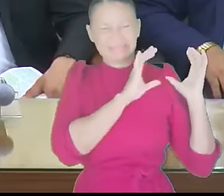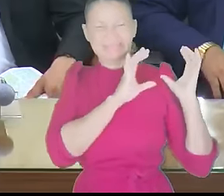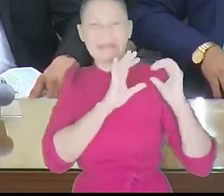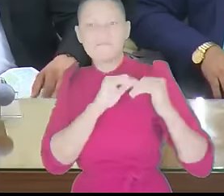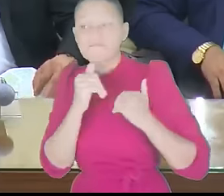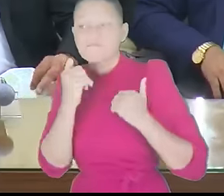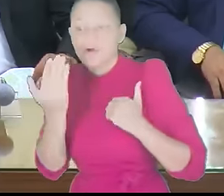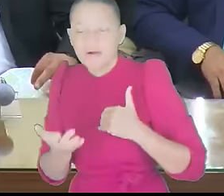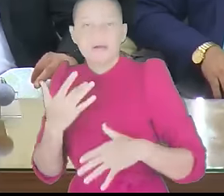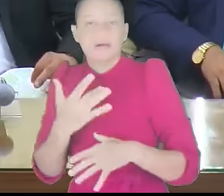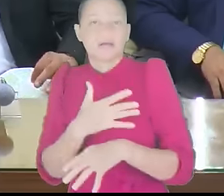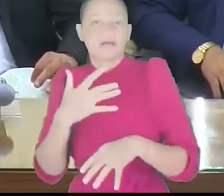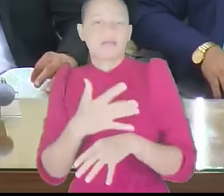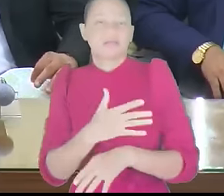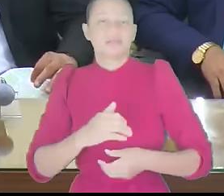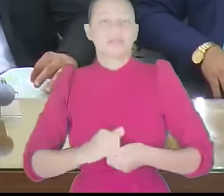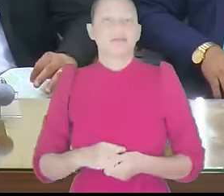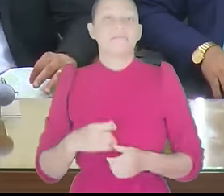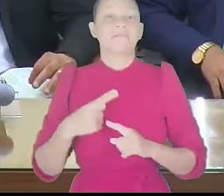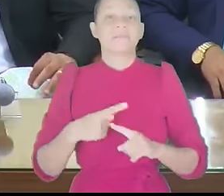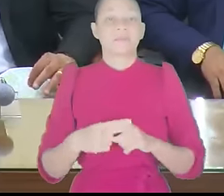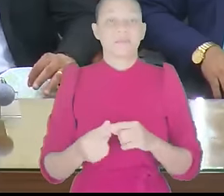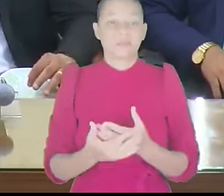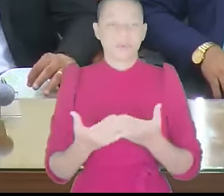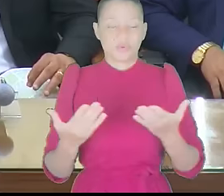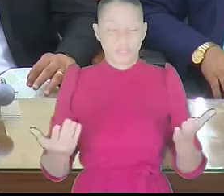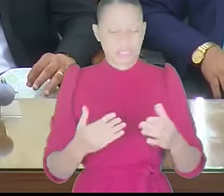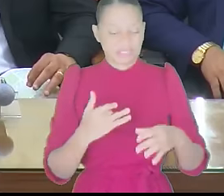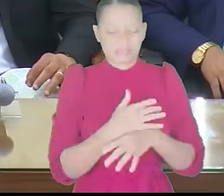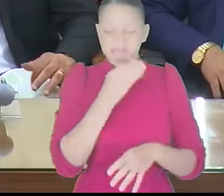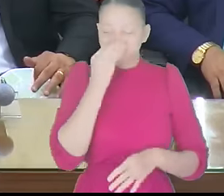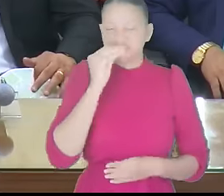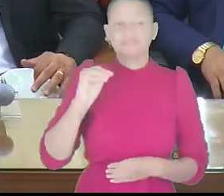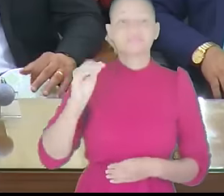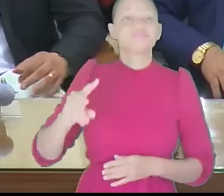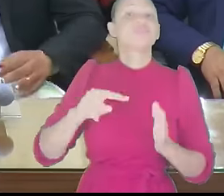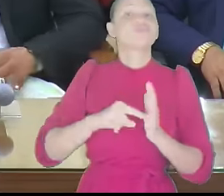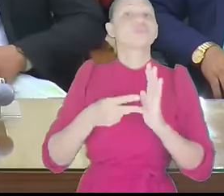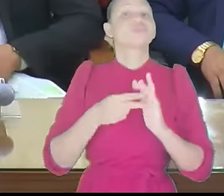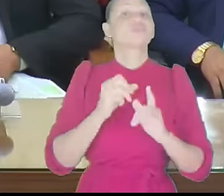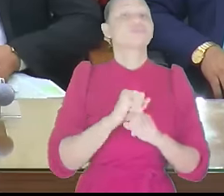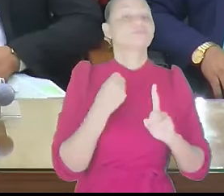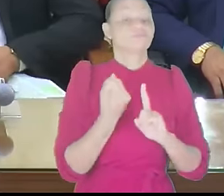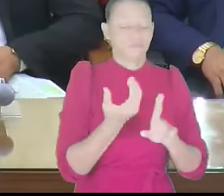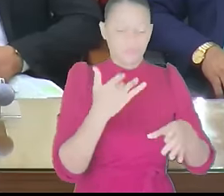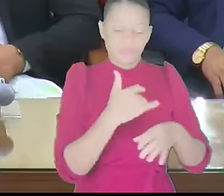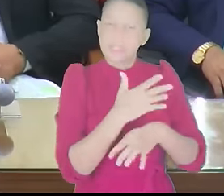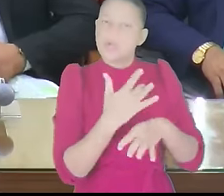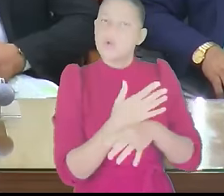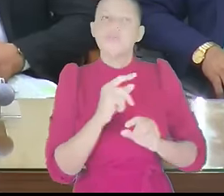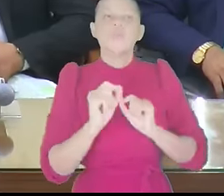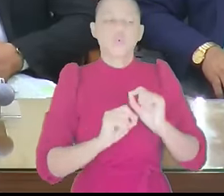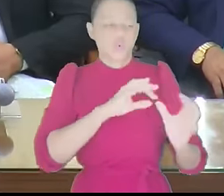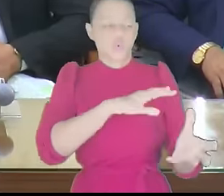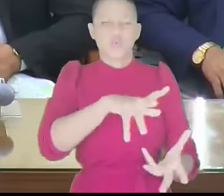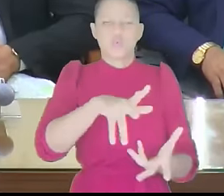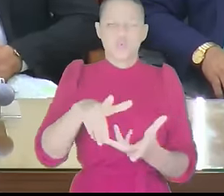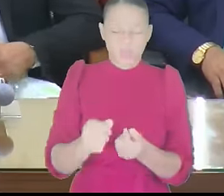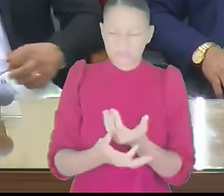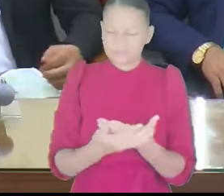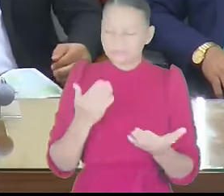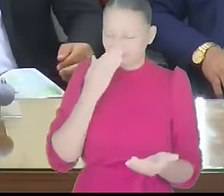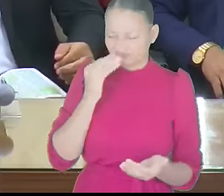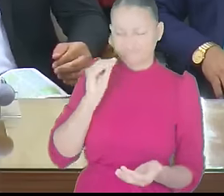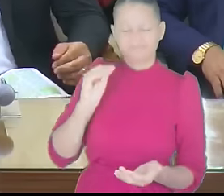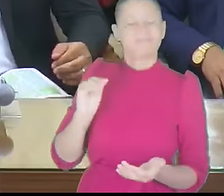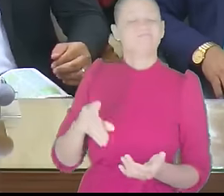cidade. Porque a cidade o rejeitou. A cidade representa a sociedade. A cidade representa esse mundo. Rejeitou, ele pegou